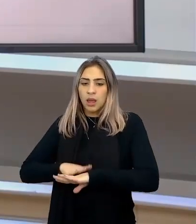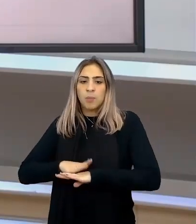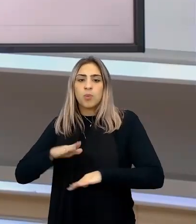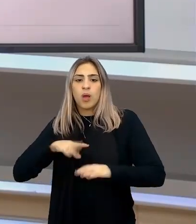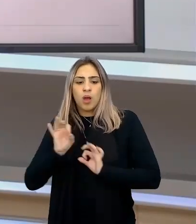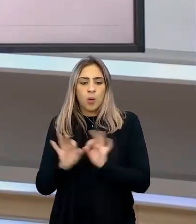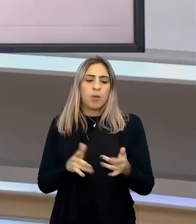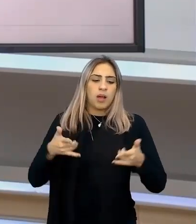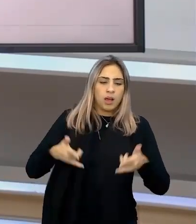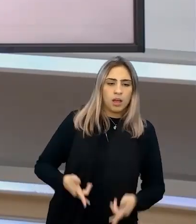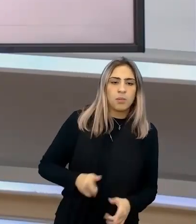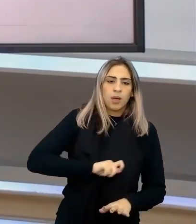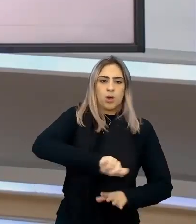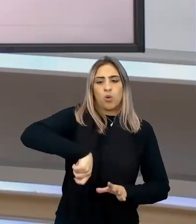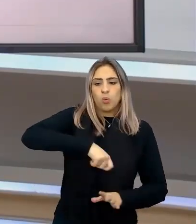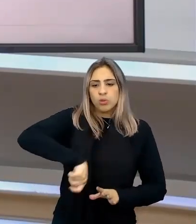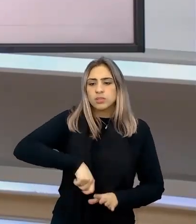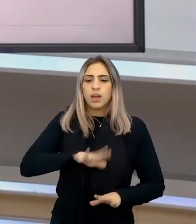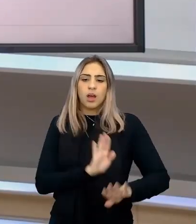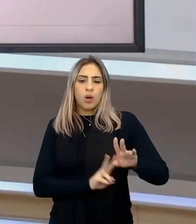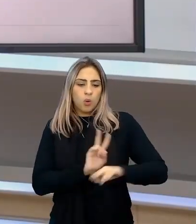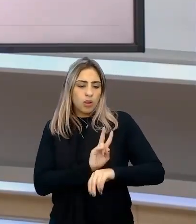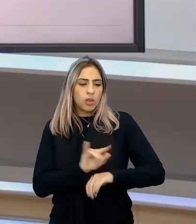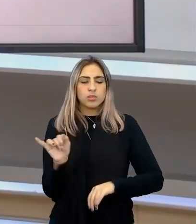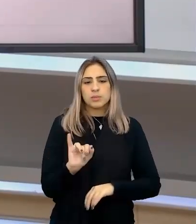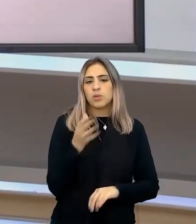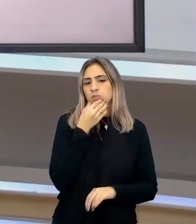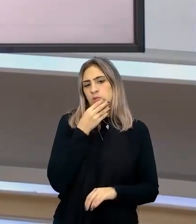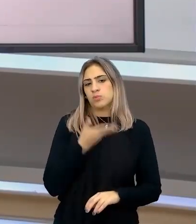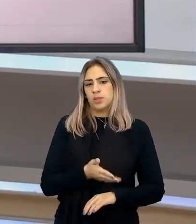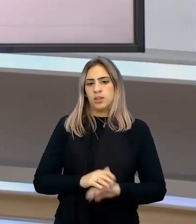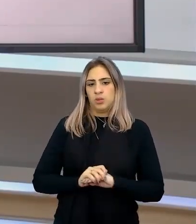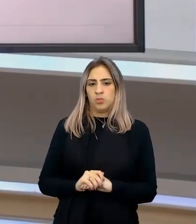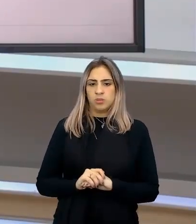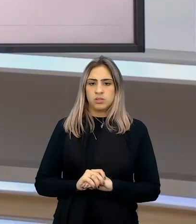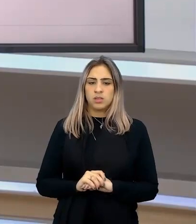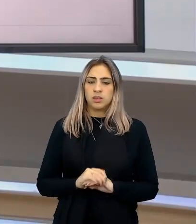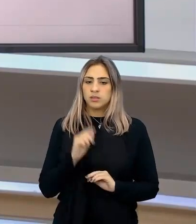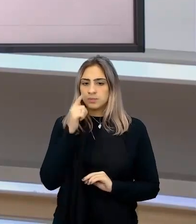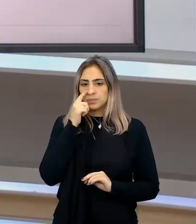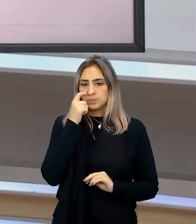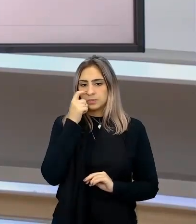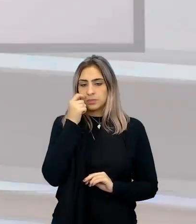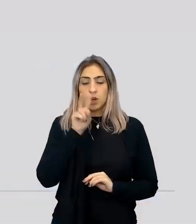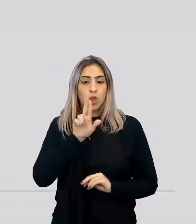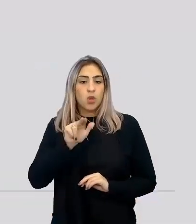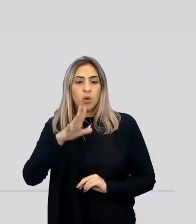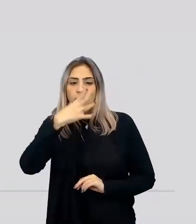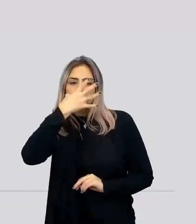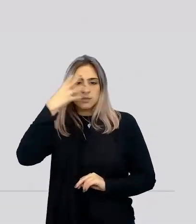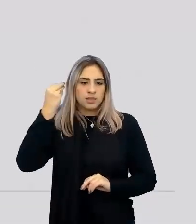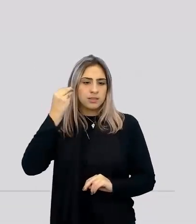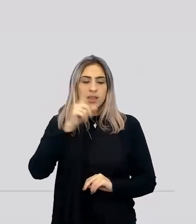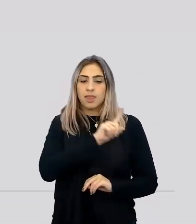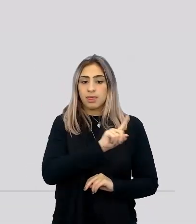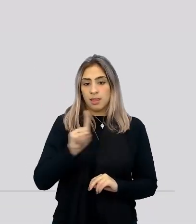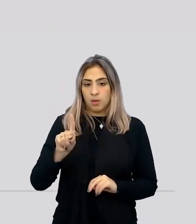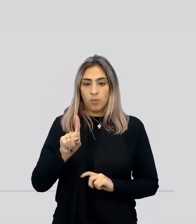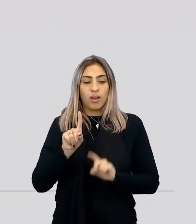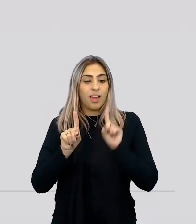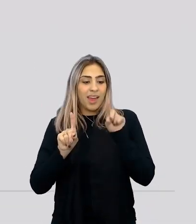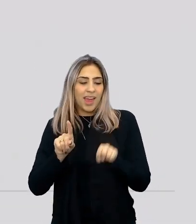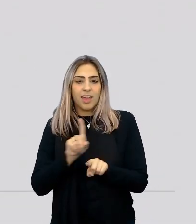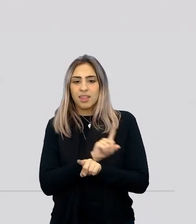arrumar cama, cozinhar, cuidar dos irmãos do que os meninos. Nunca se esqueça, não é não. A gente